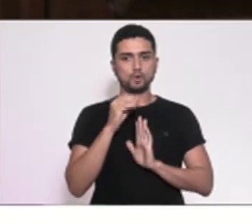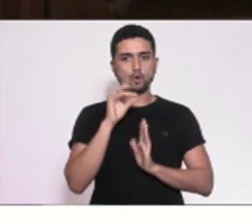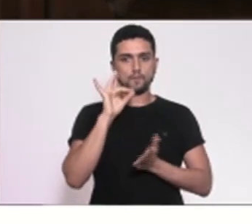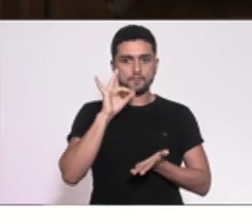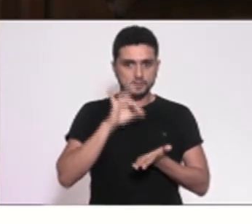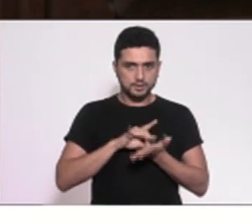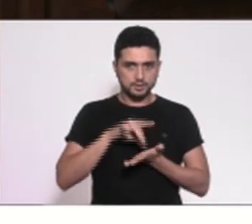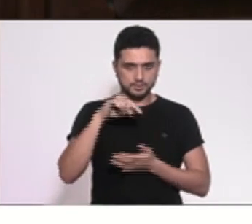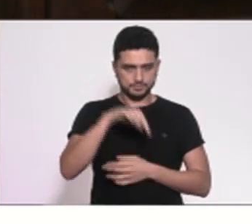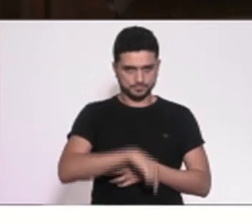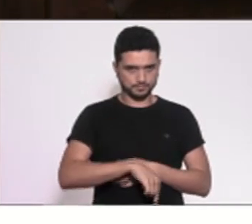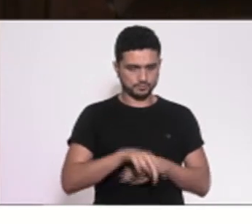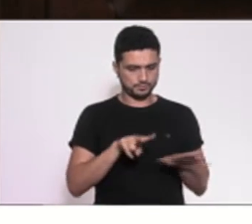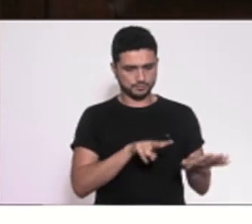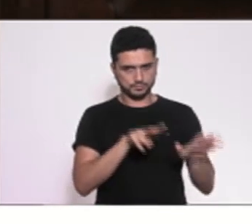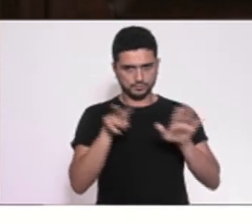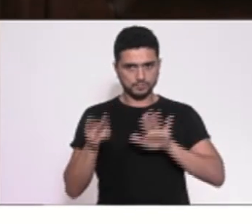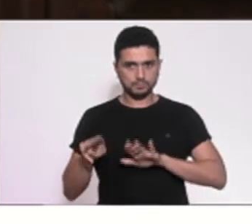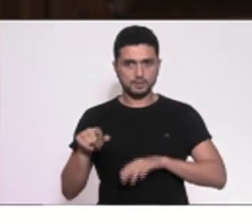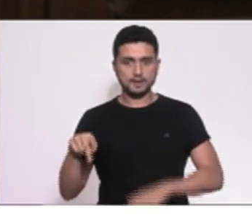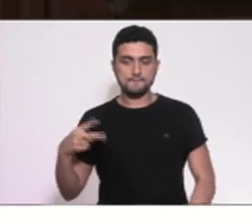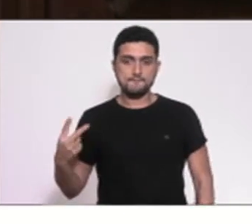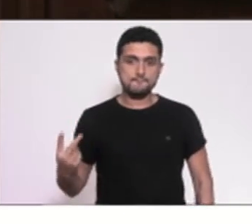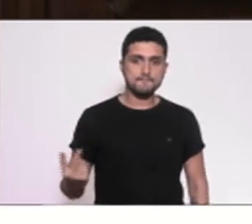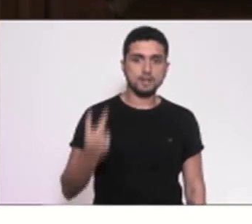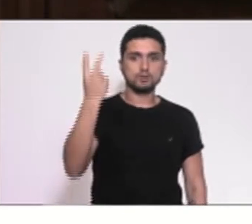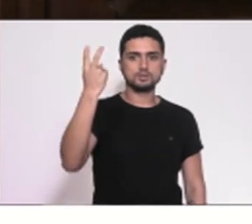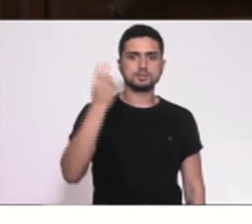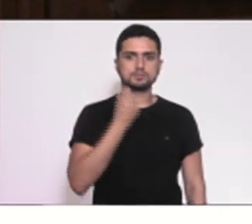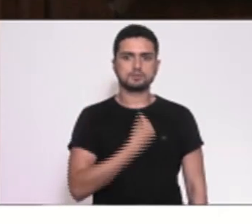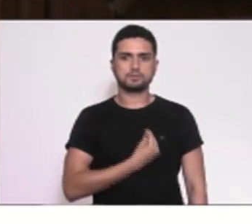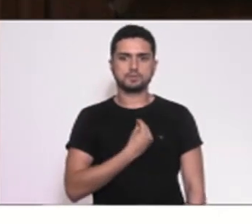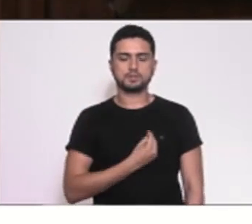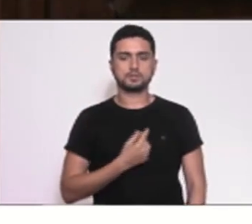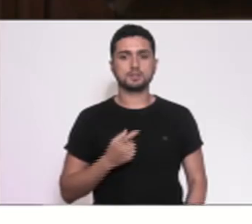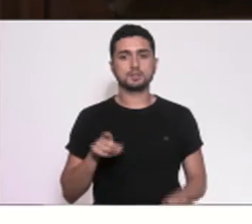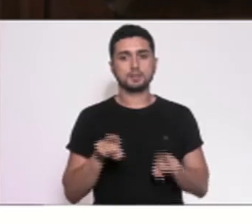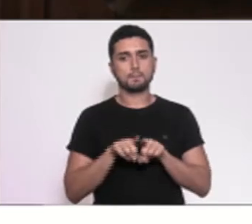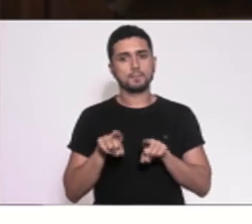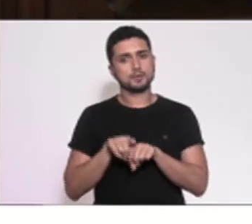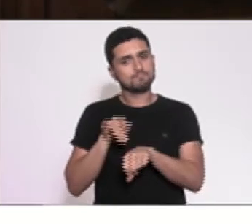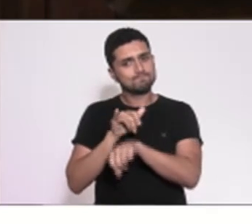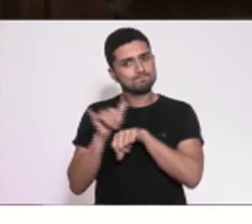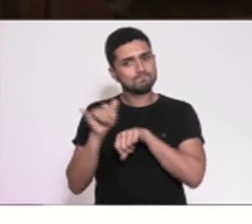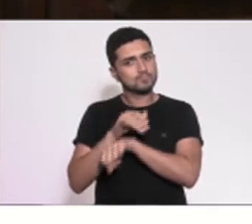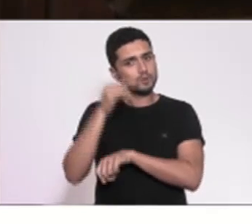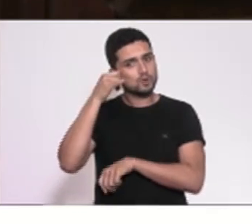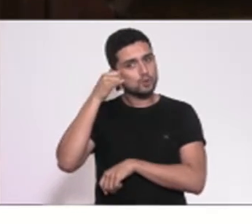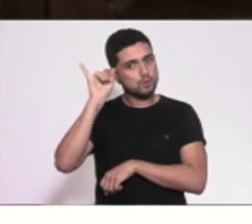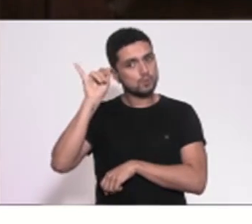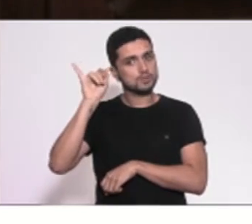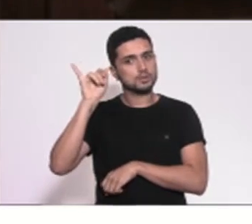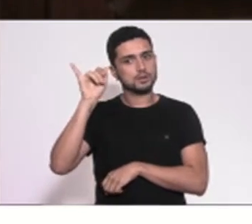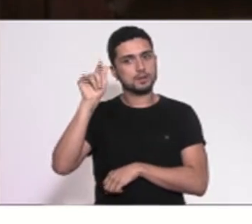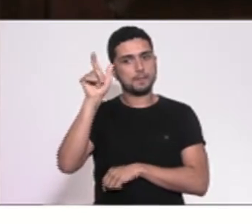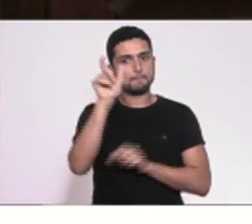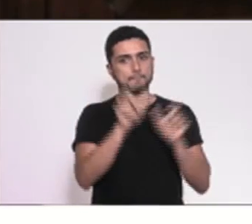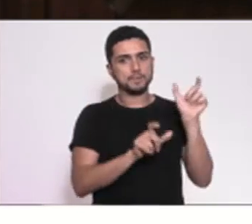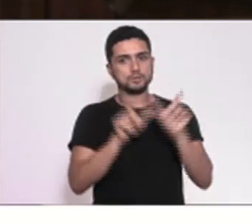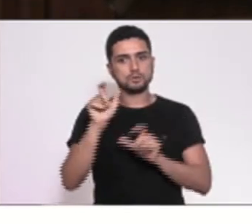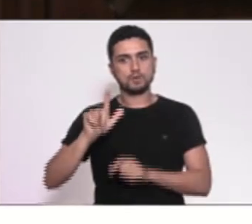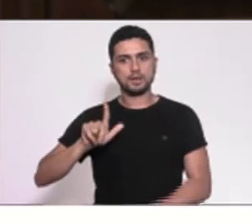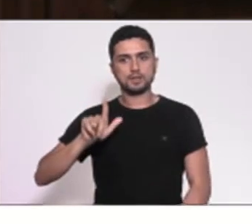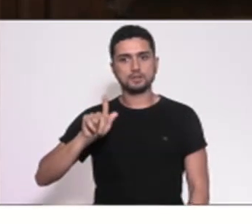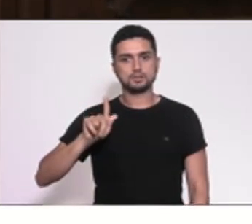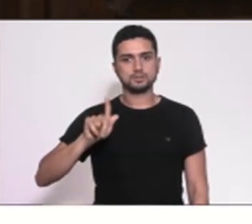Semana Estadual de Valorização da Vida e Prevenção ao Suicídio de Pessoas LGBTIs. Por quê, senhor